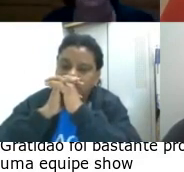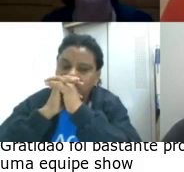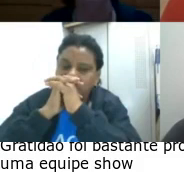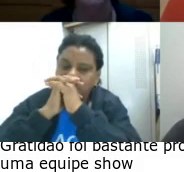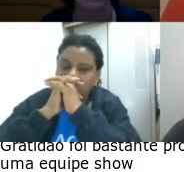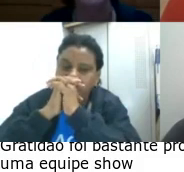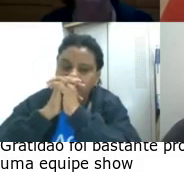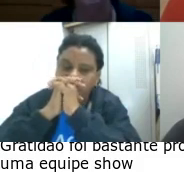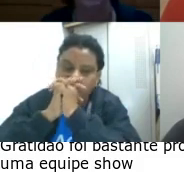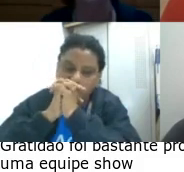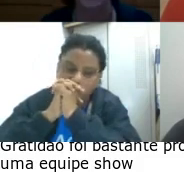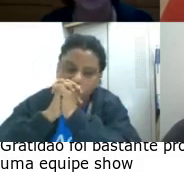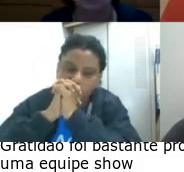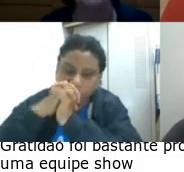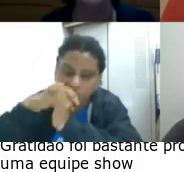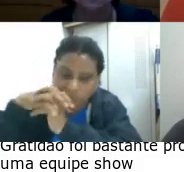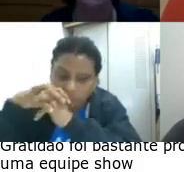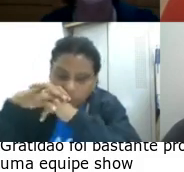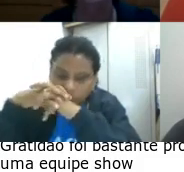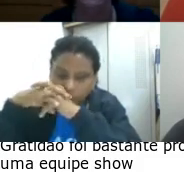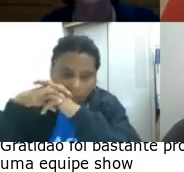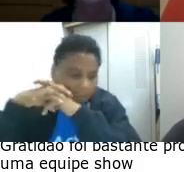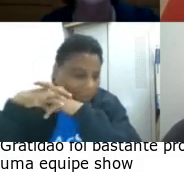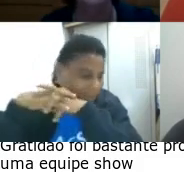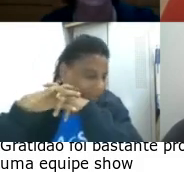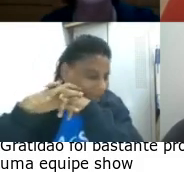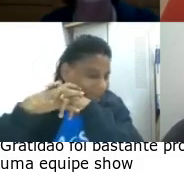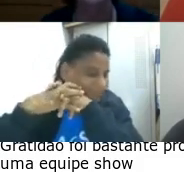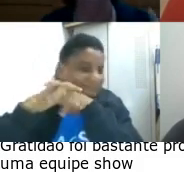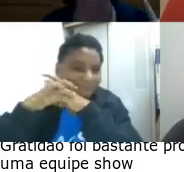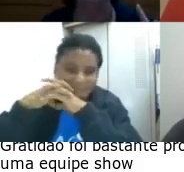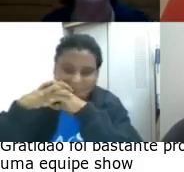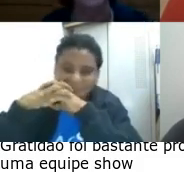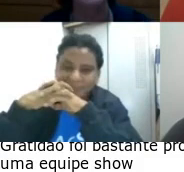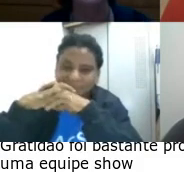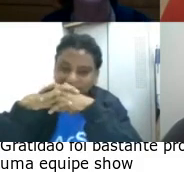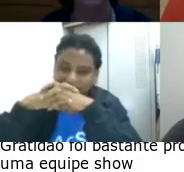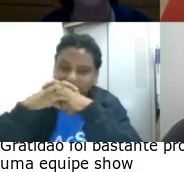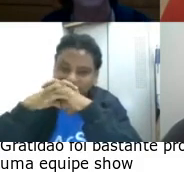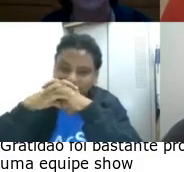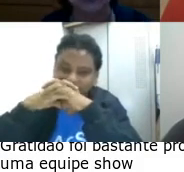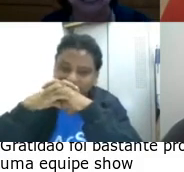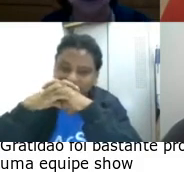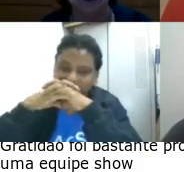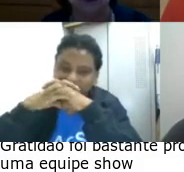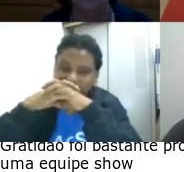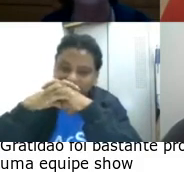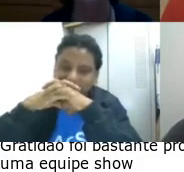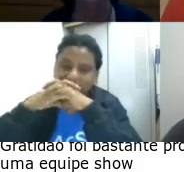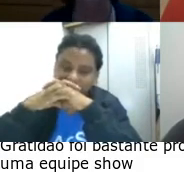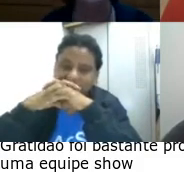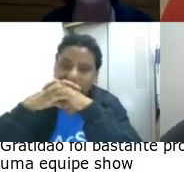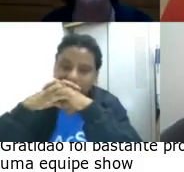todo mês tem que ir para a consulta como já que bem falou porque a medicação é por peso porque ele muda de peso ele começa